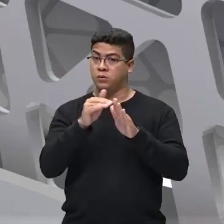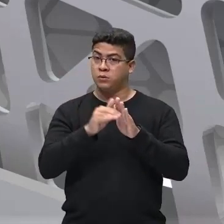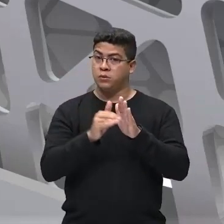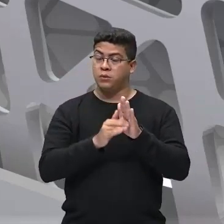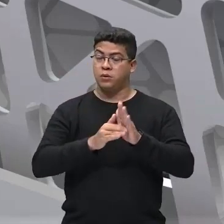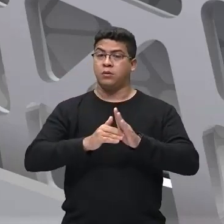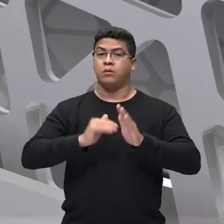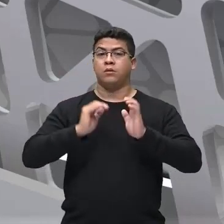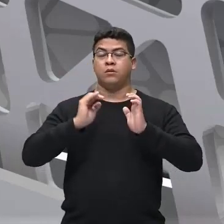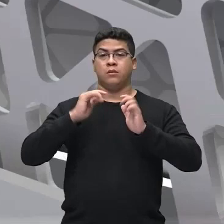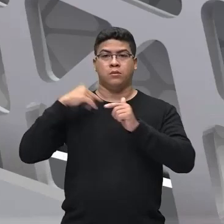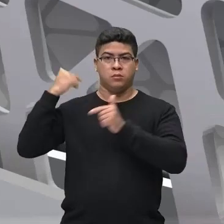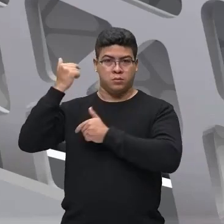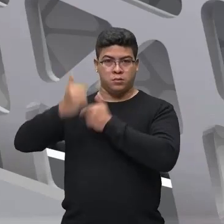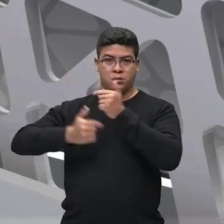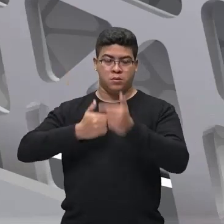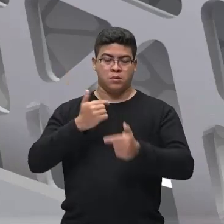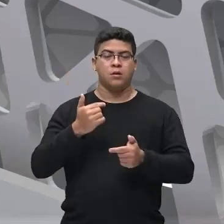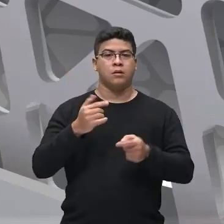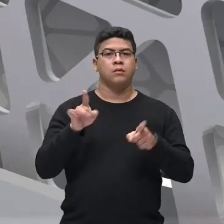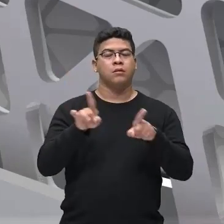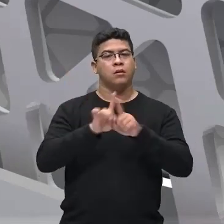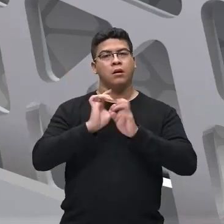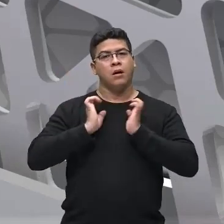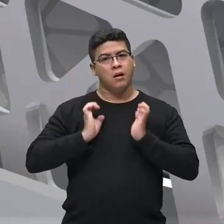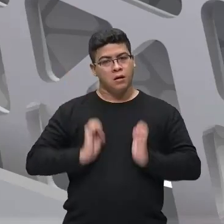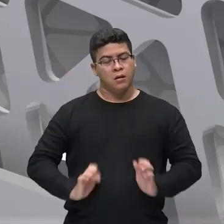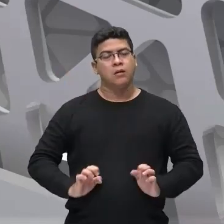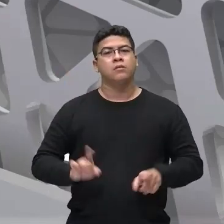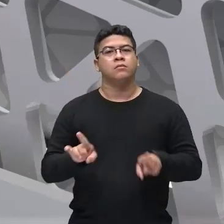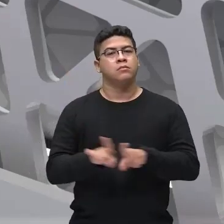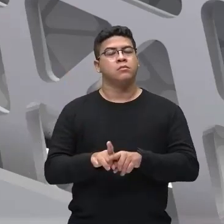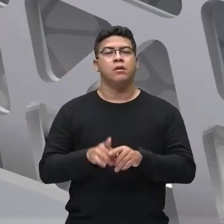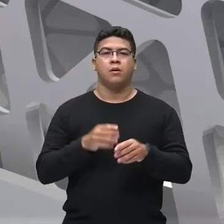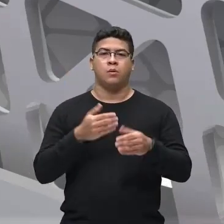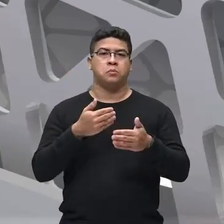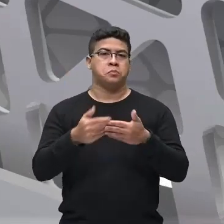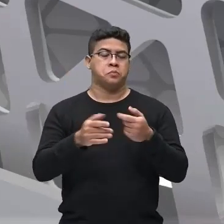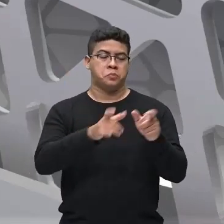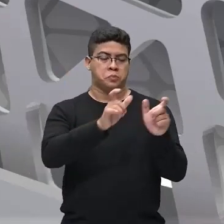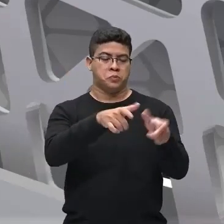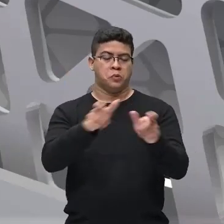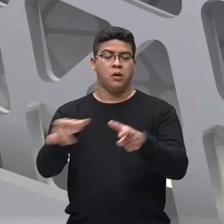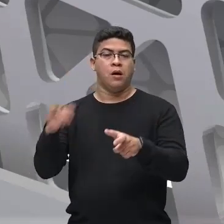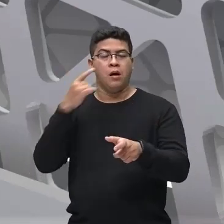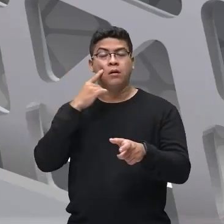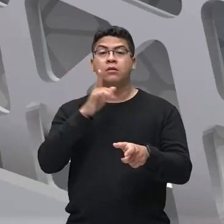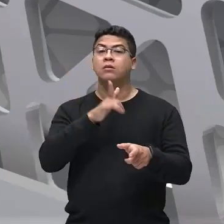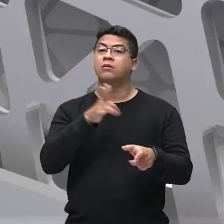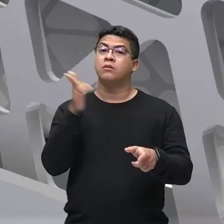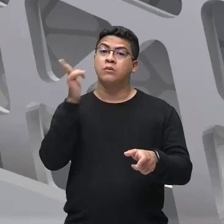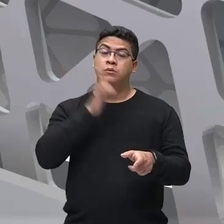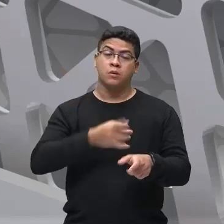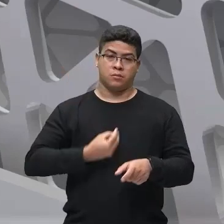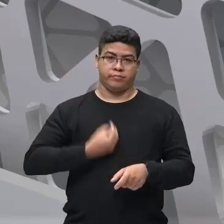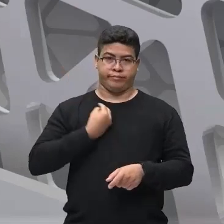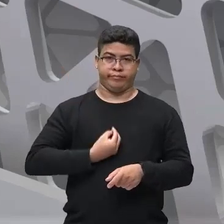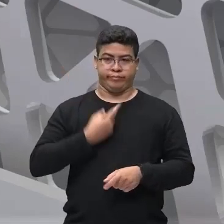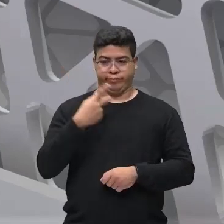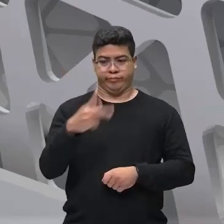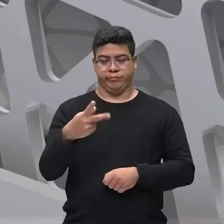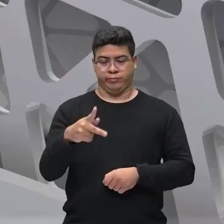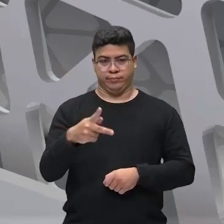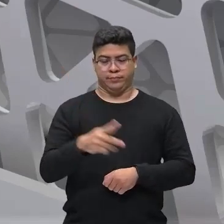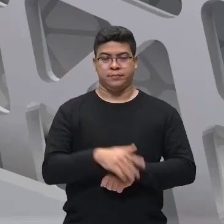fiéis, na sua comunidade religiosa, para que cada um pratique na sua vida. Outro é